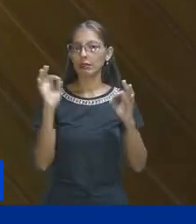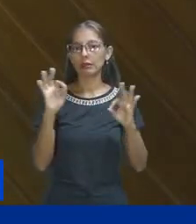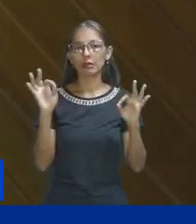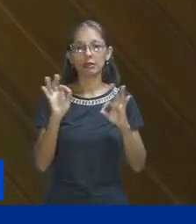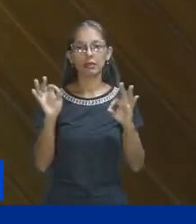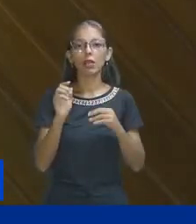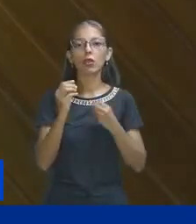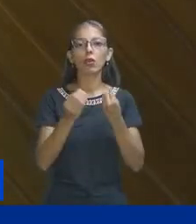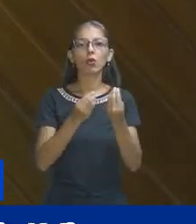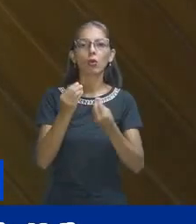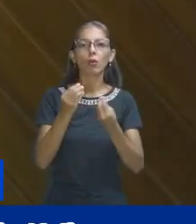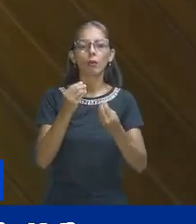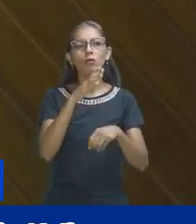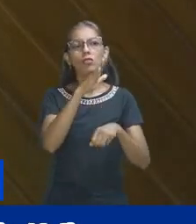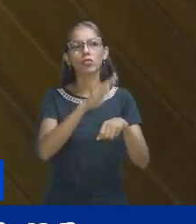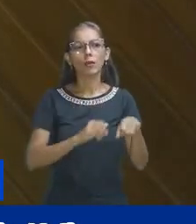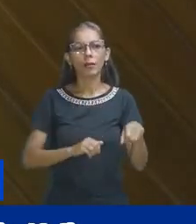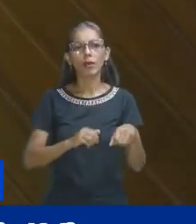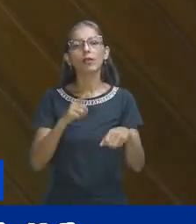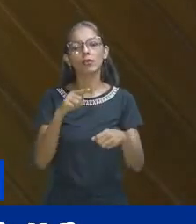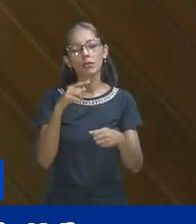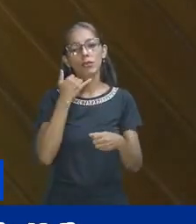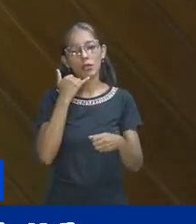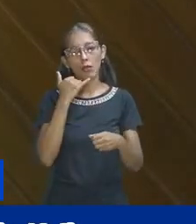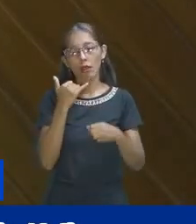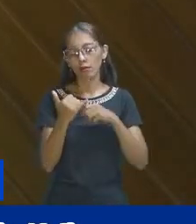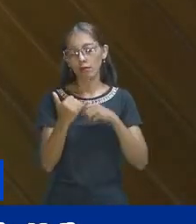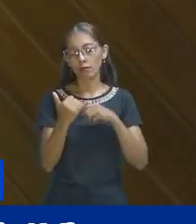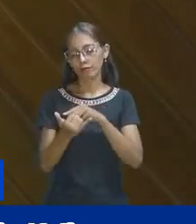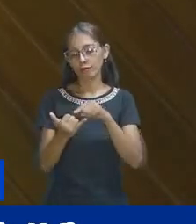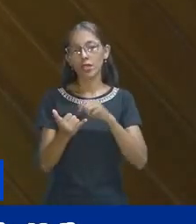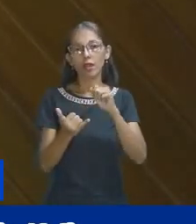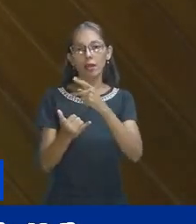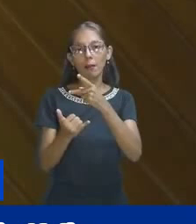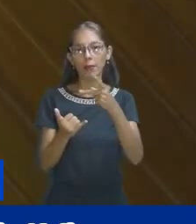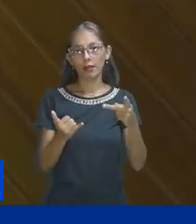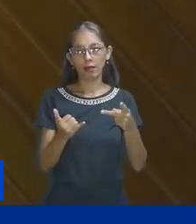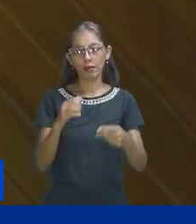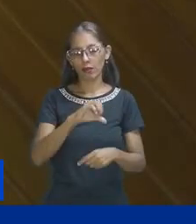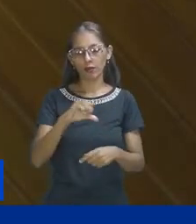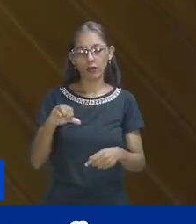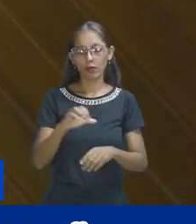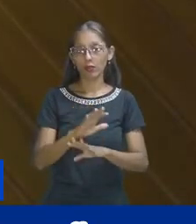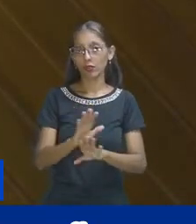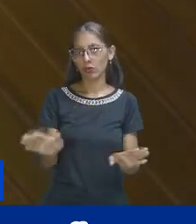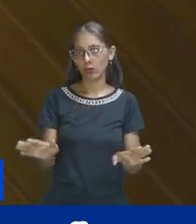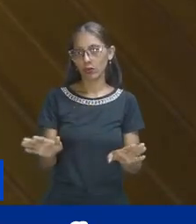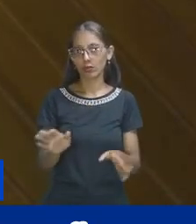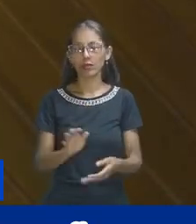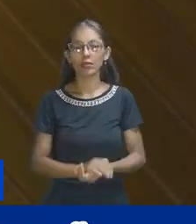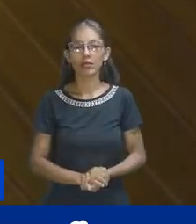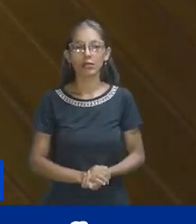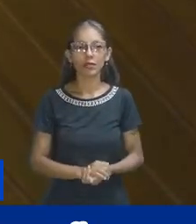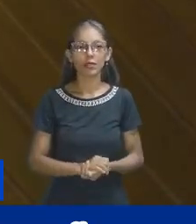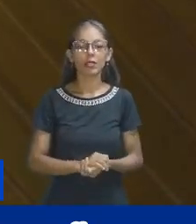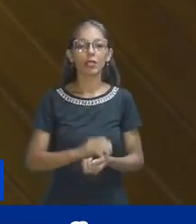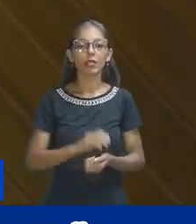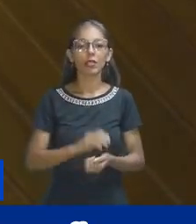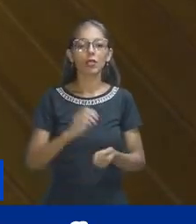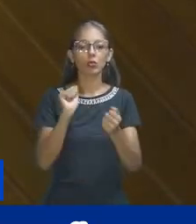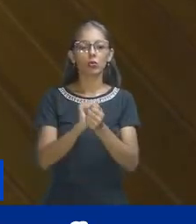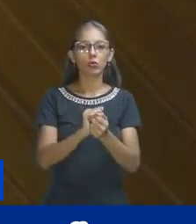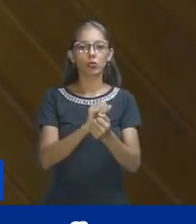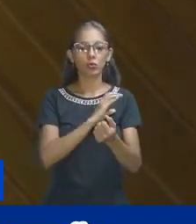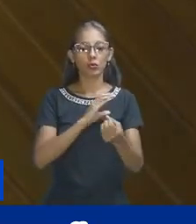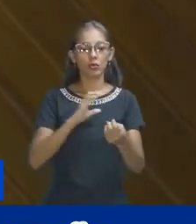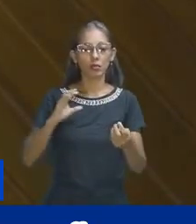ela foi juntamente com Keila para buscar os sobrinhos de Keila, sem nenhum tipo de aliciamento,